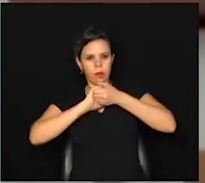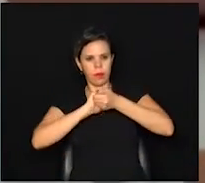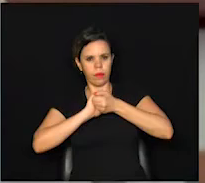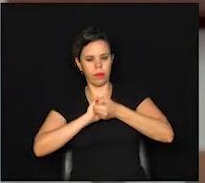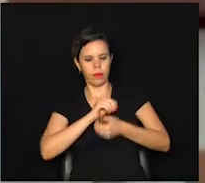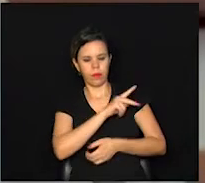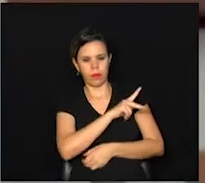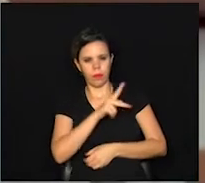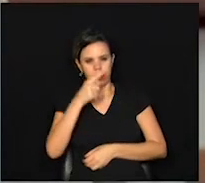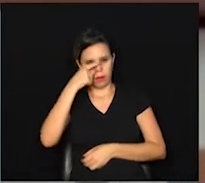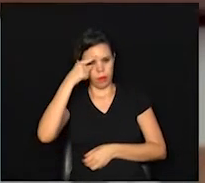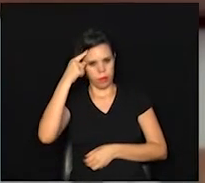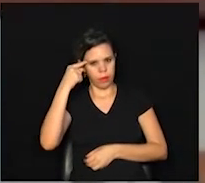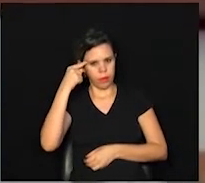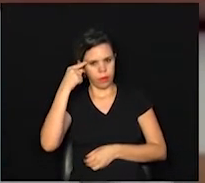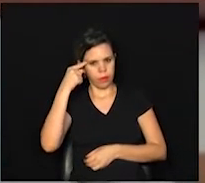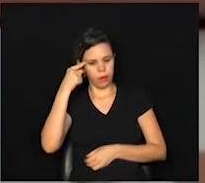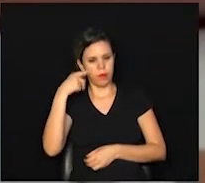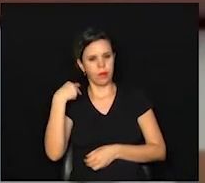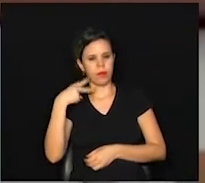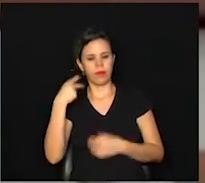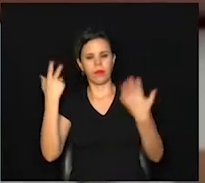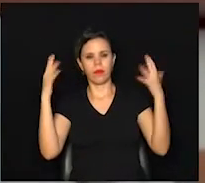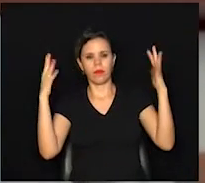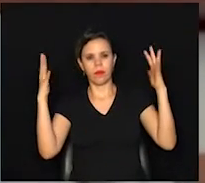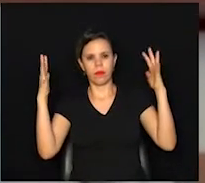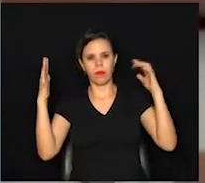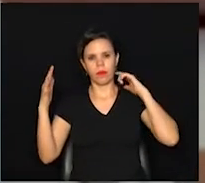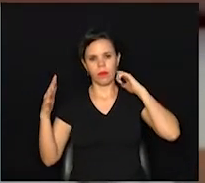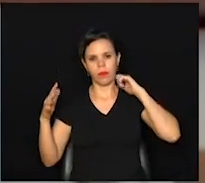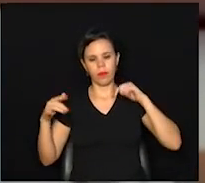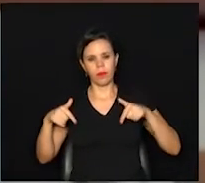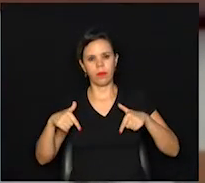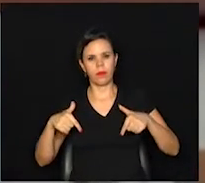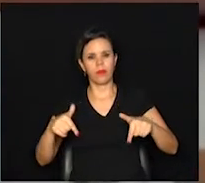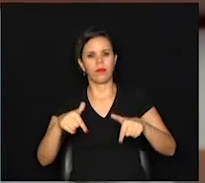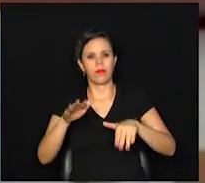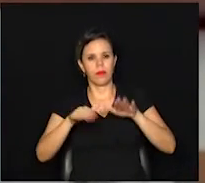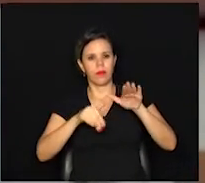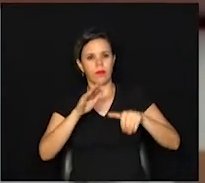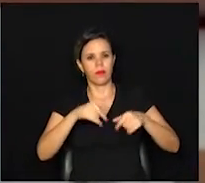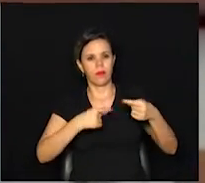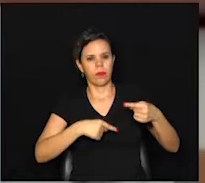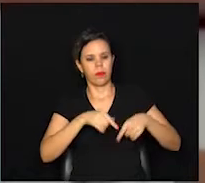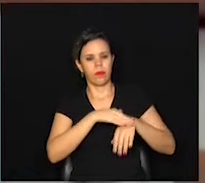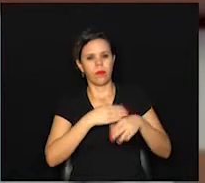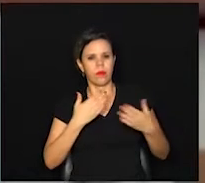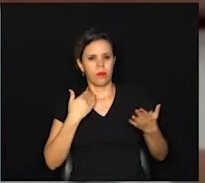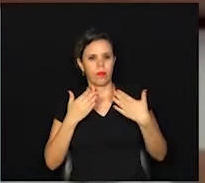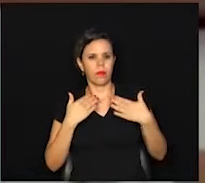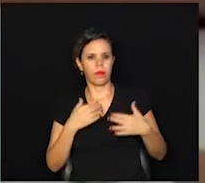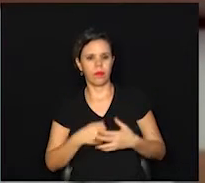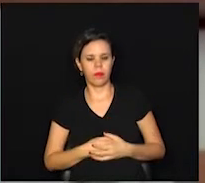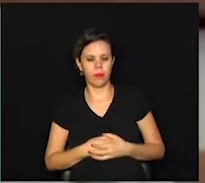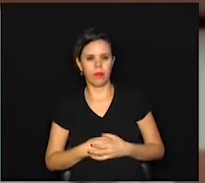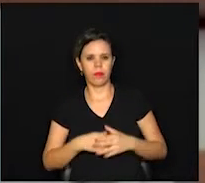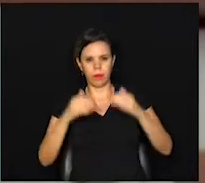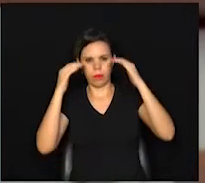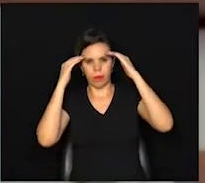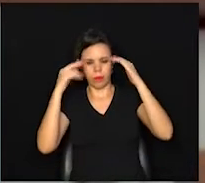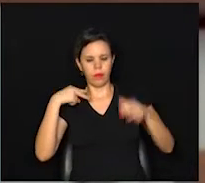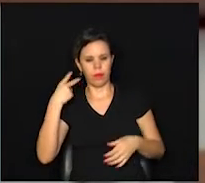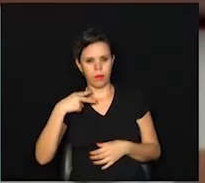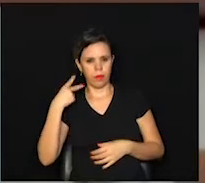presidenta Paola e parabenizar pela iniciativa, né, da convocação desse debate. Cumprimentar a vereadora